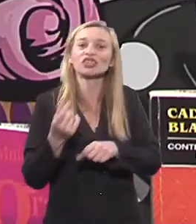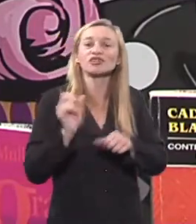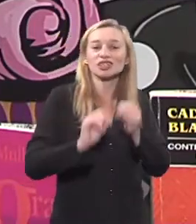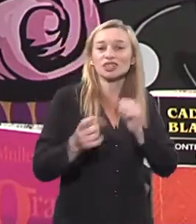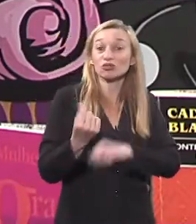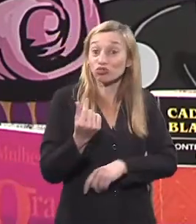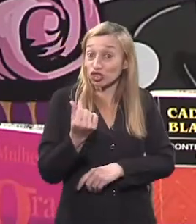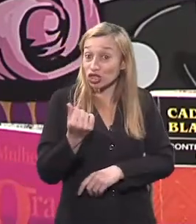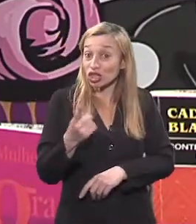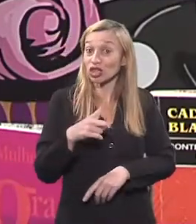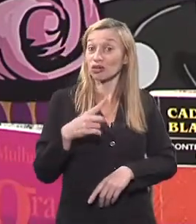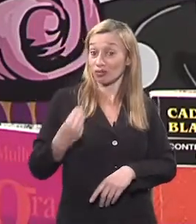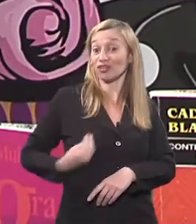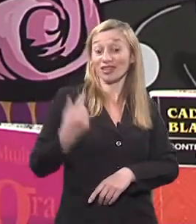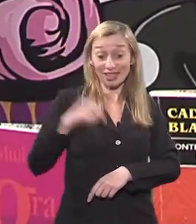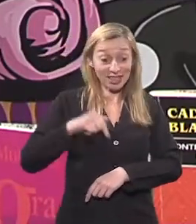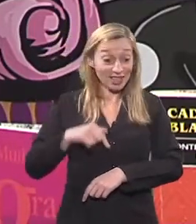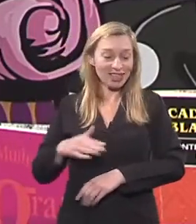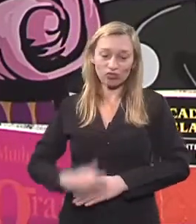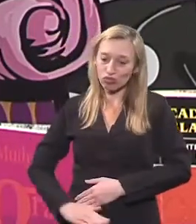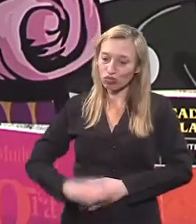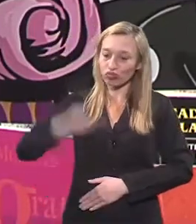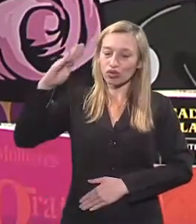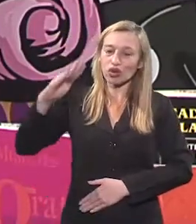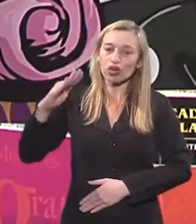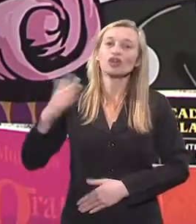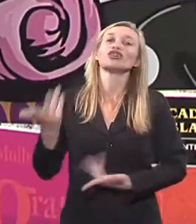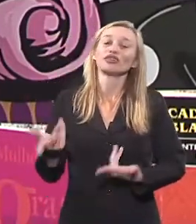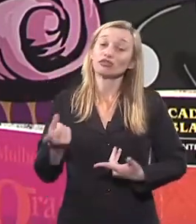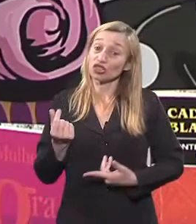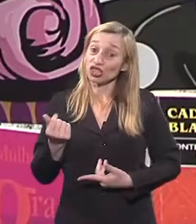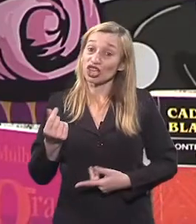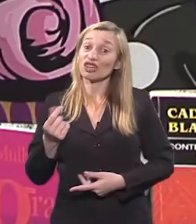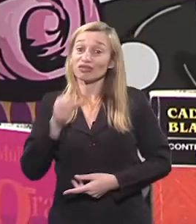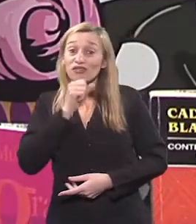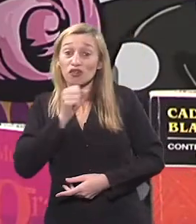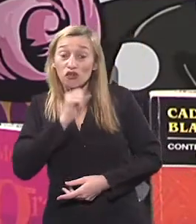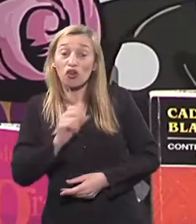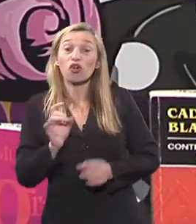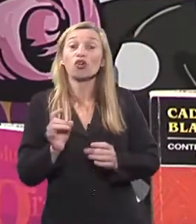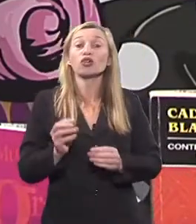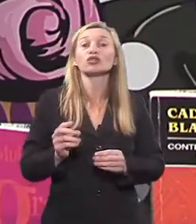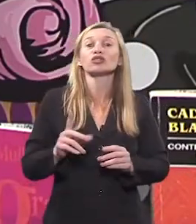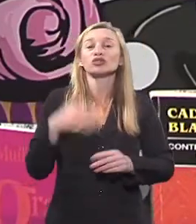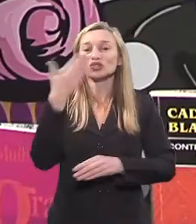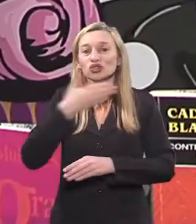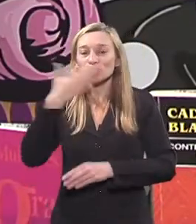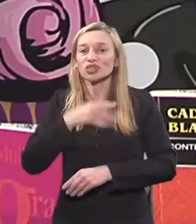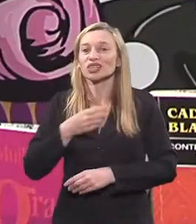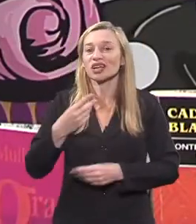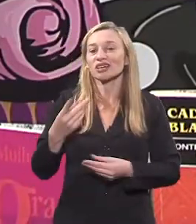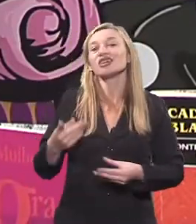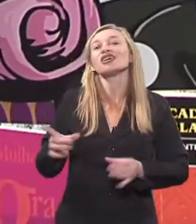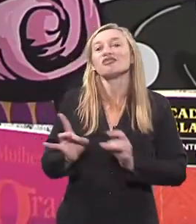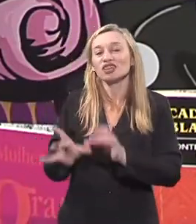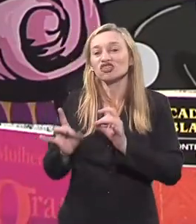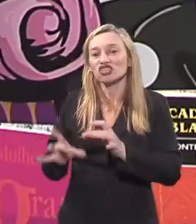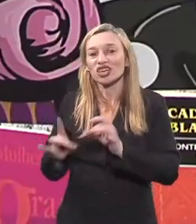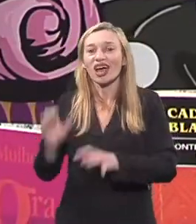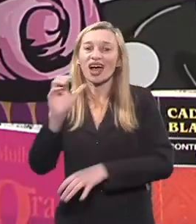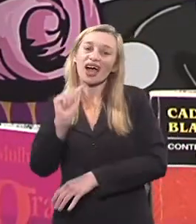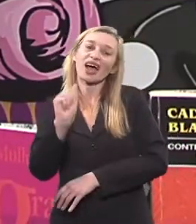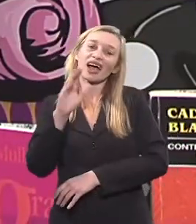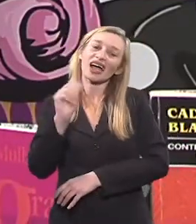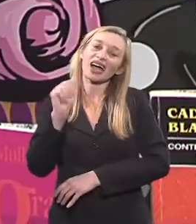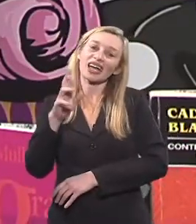com aquele dinheiro. Olha nós aqui, criados com o dinheiro da barrela dela e dos doces que ela vendia lá, do acarajé que ela vendia na